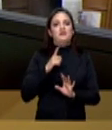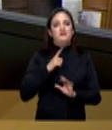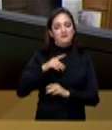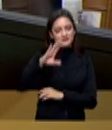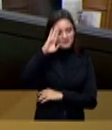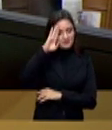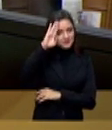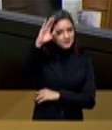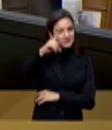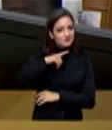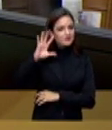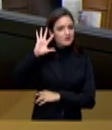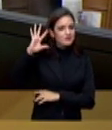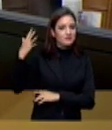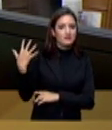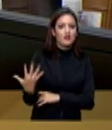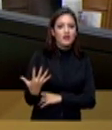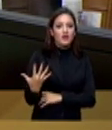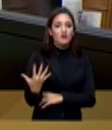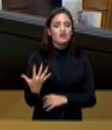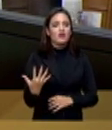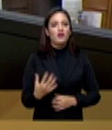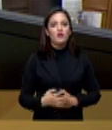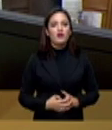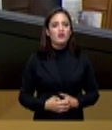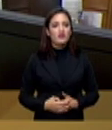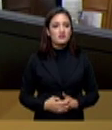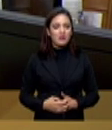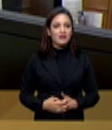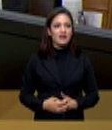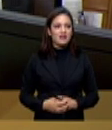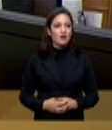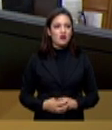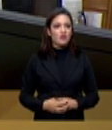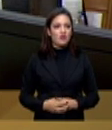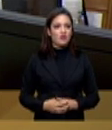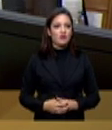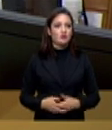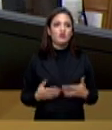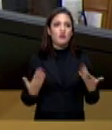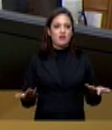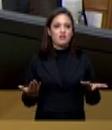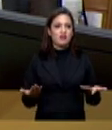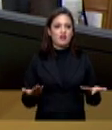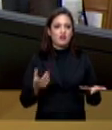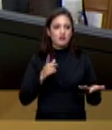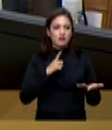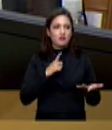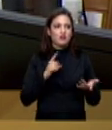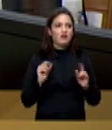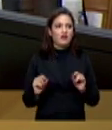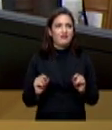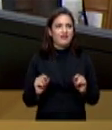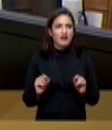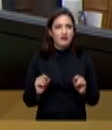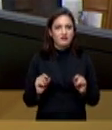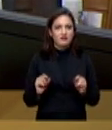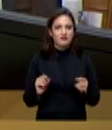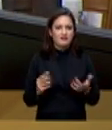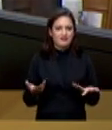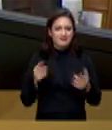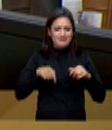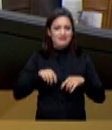majoritária inexiste violação na compreensão já chancelada por este tribunal